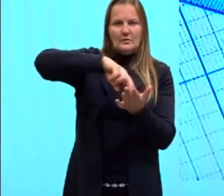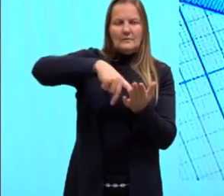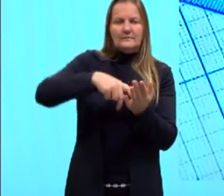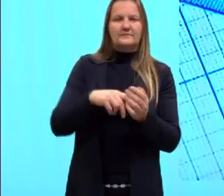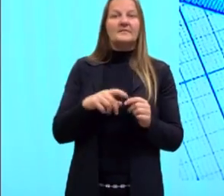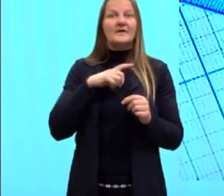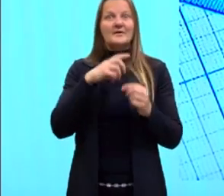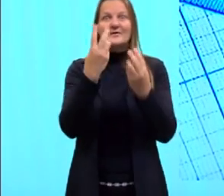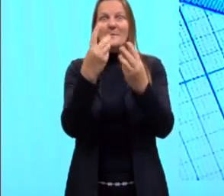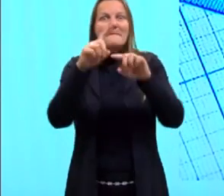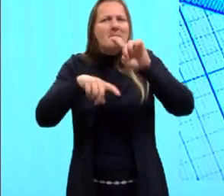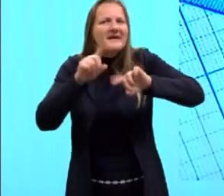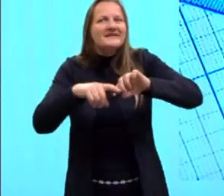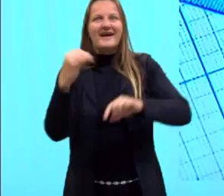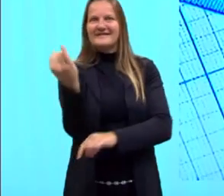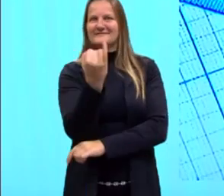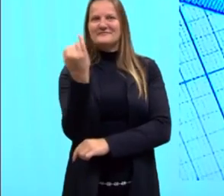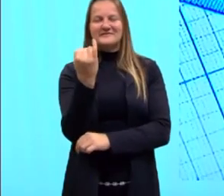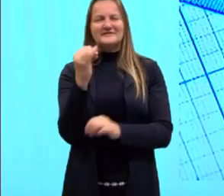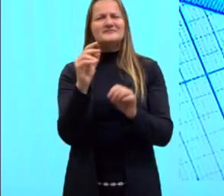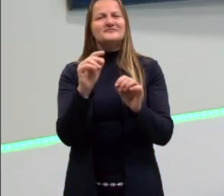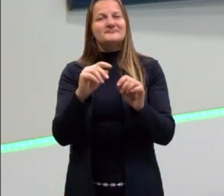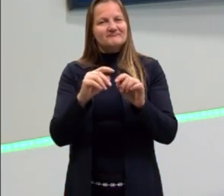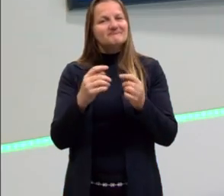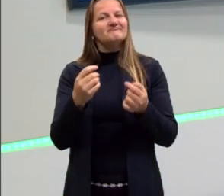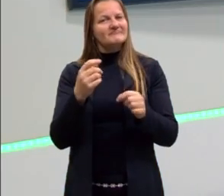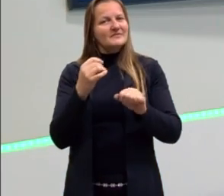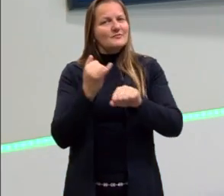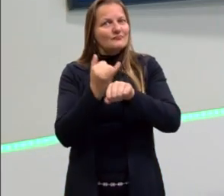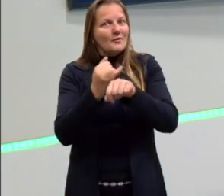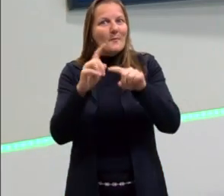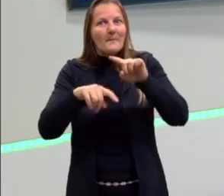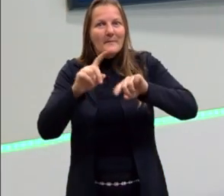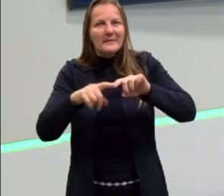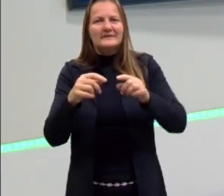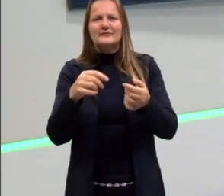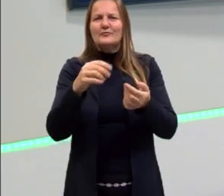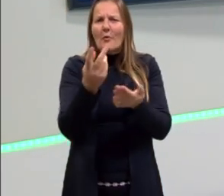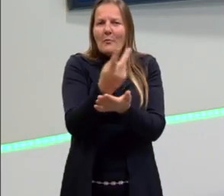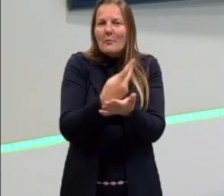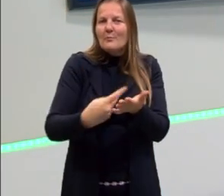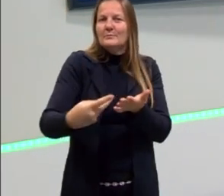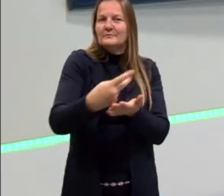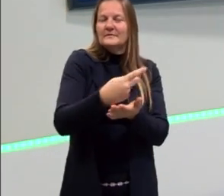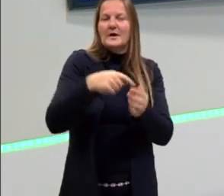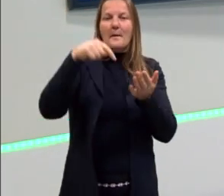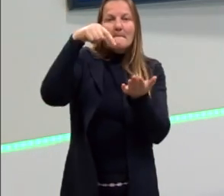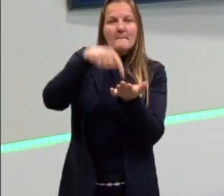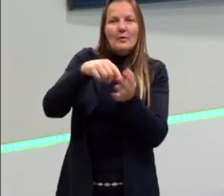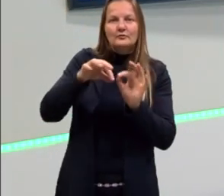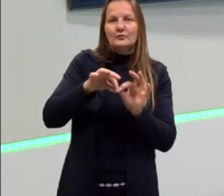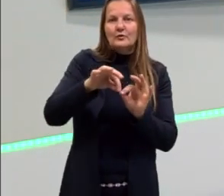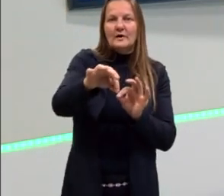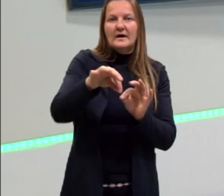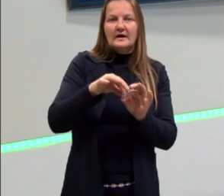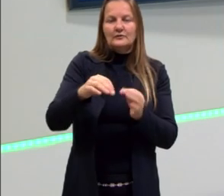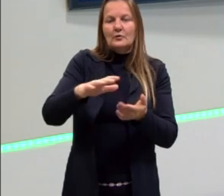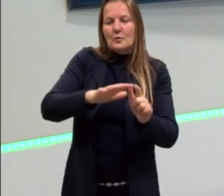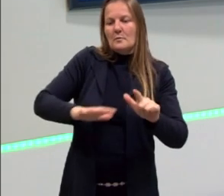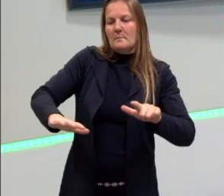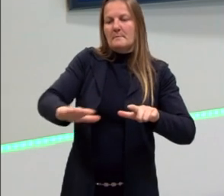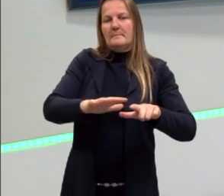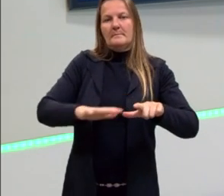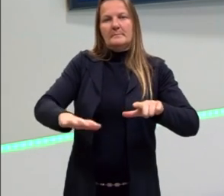então com essas Com estes instrumentos nós podemos definir então ali. Reta e plano